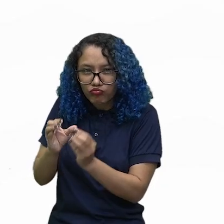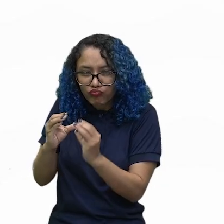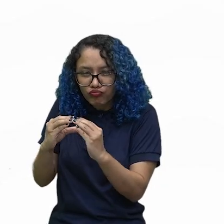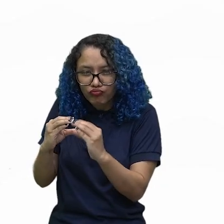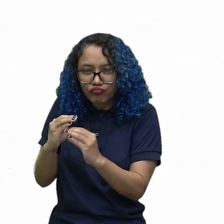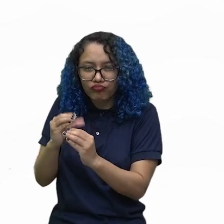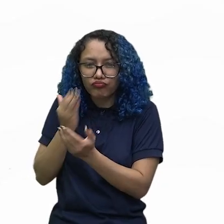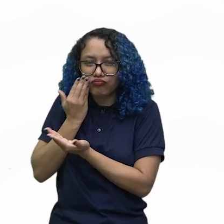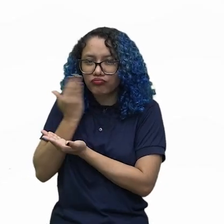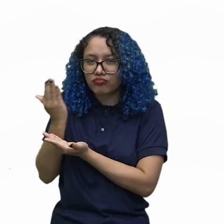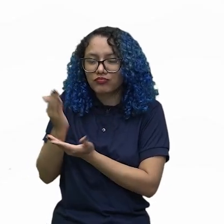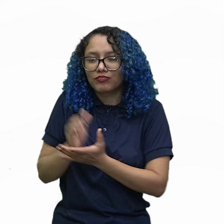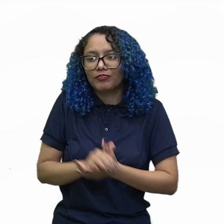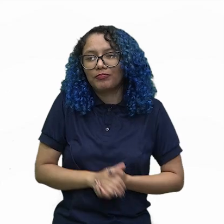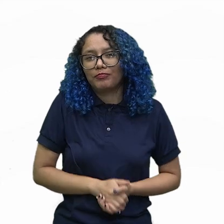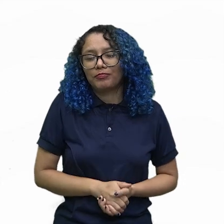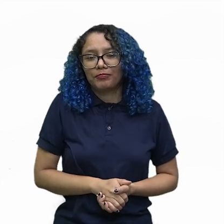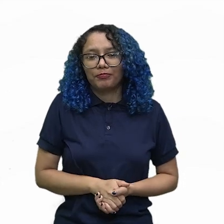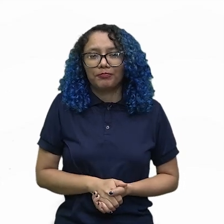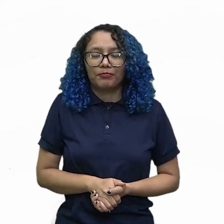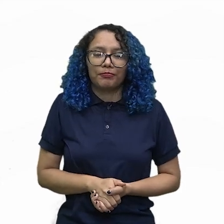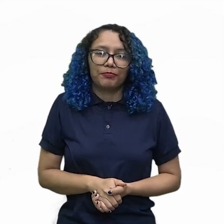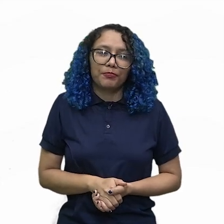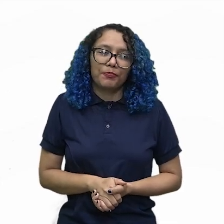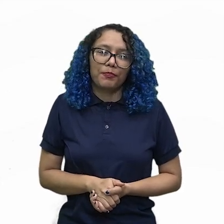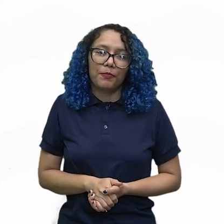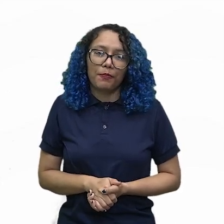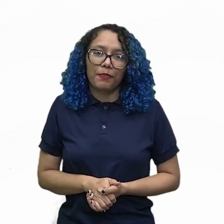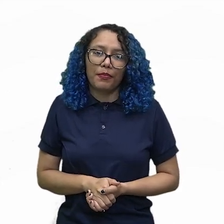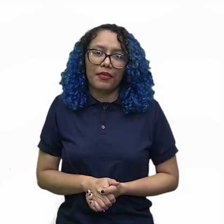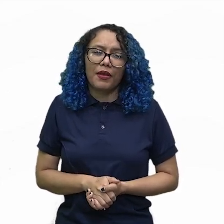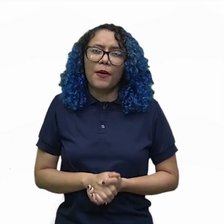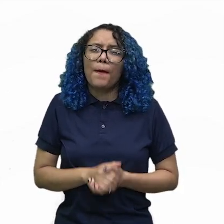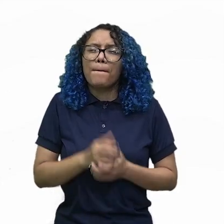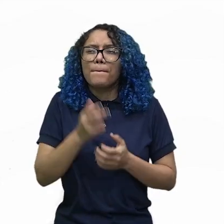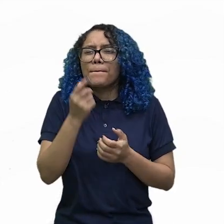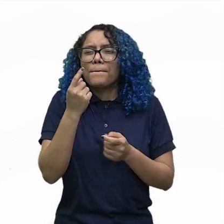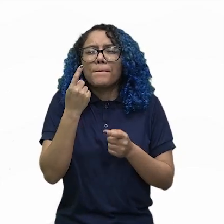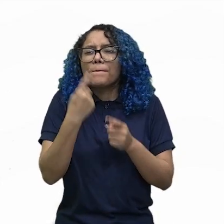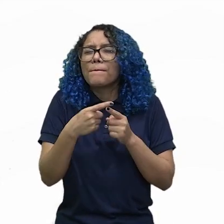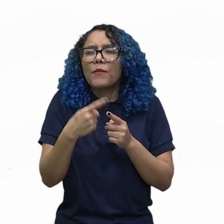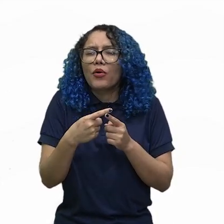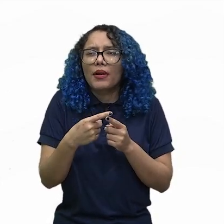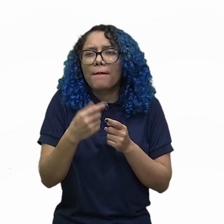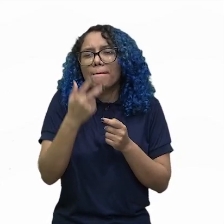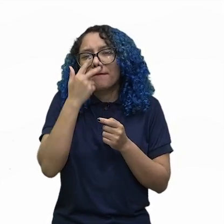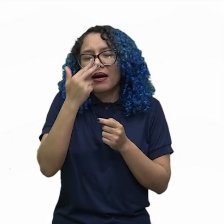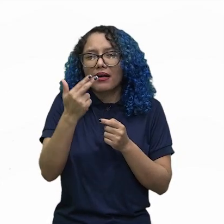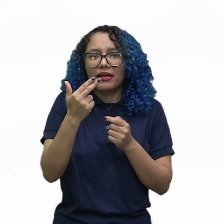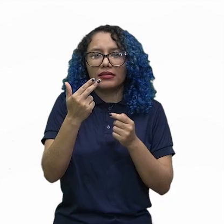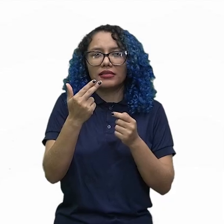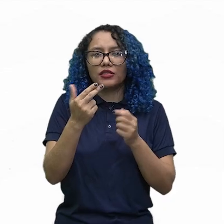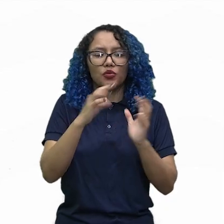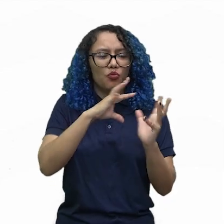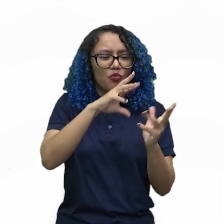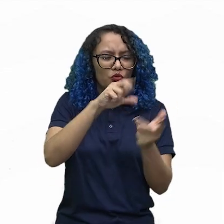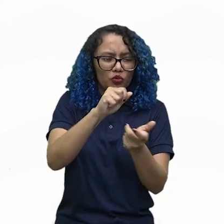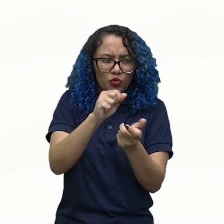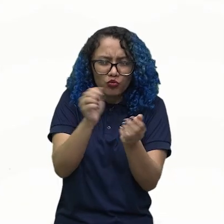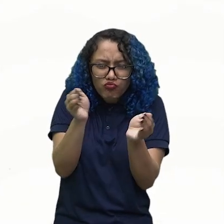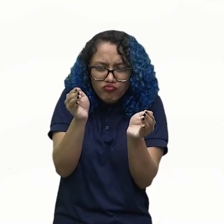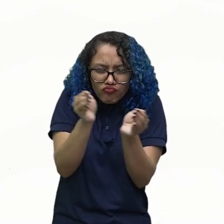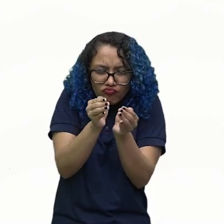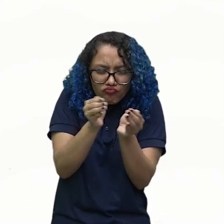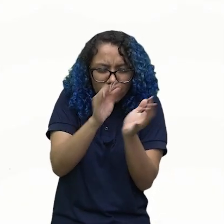analisar. Acompanhe aqui comigo. Professor, por que a gente tem essa sensação de que o mundo ele está menor? Está